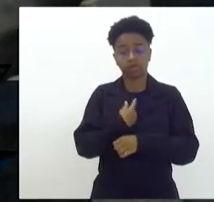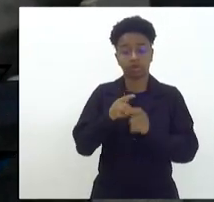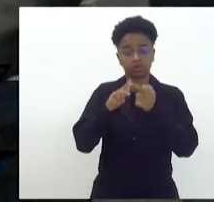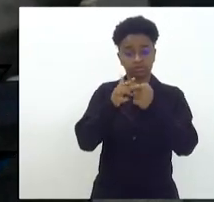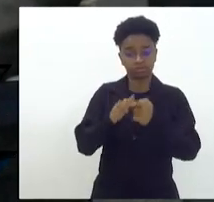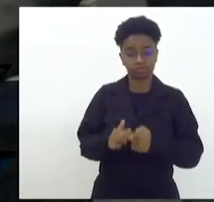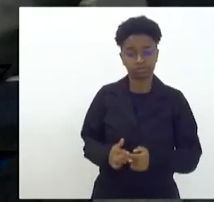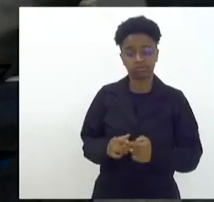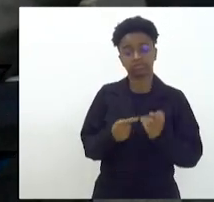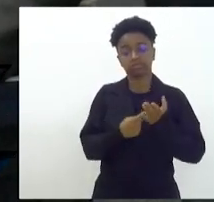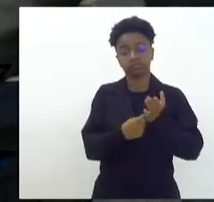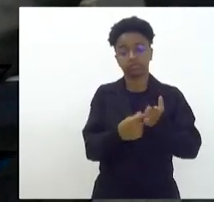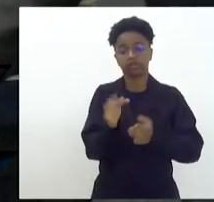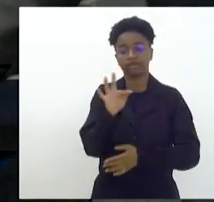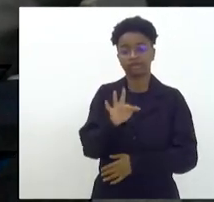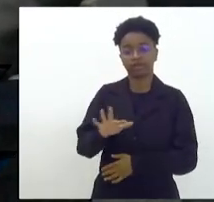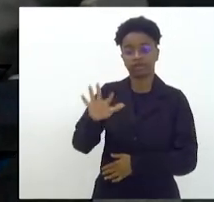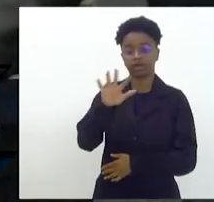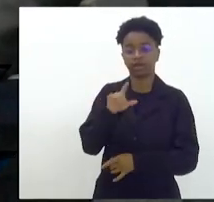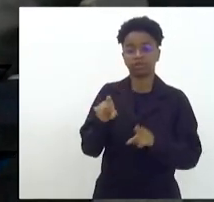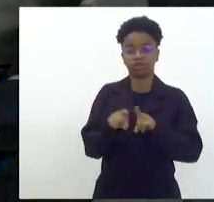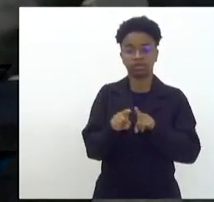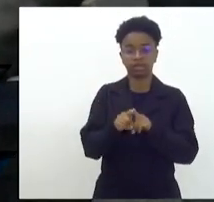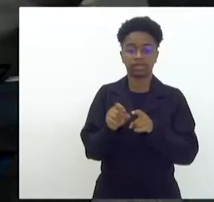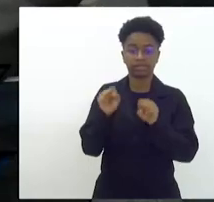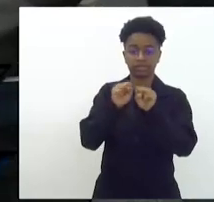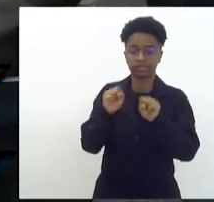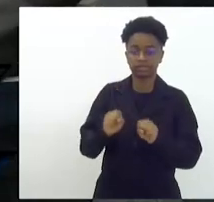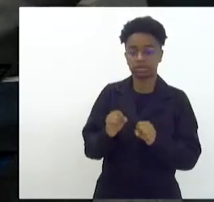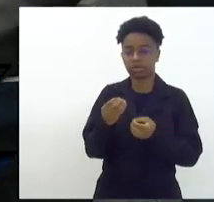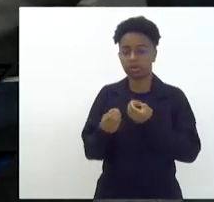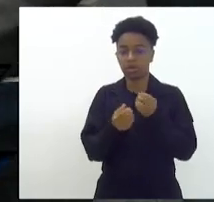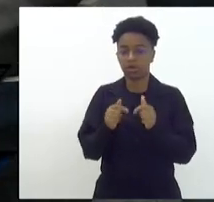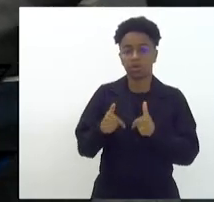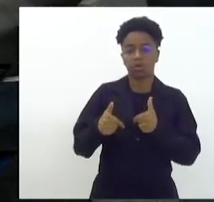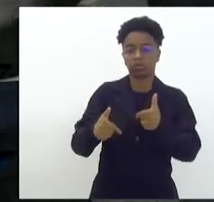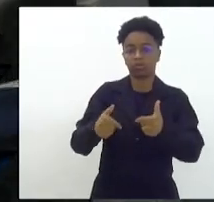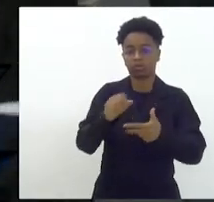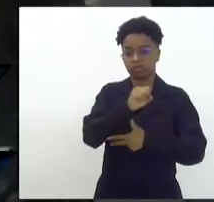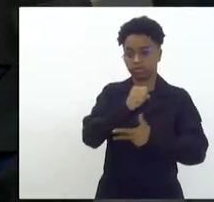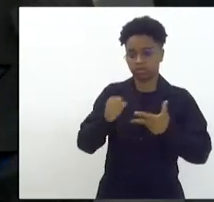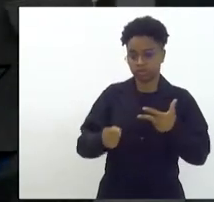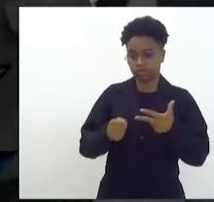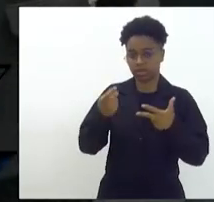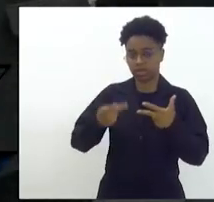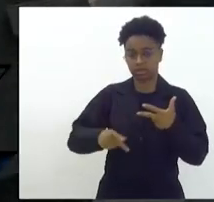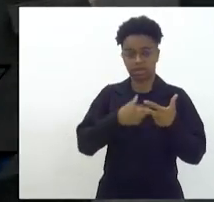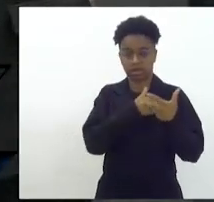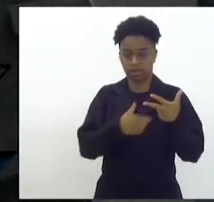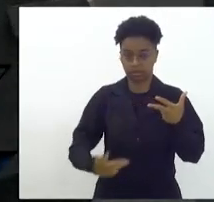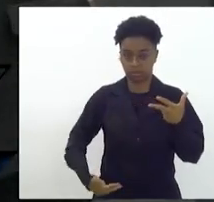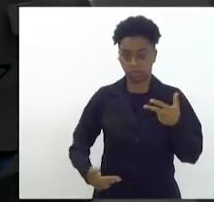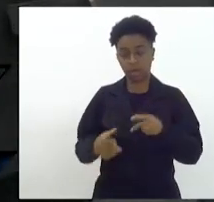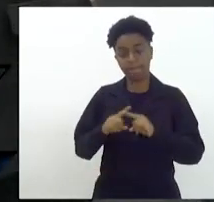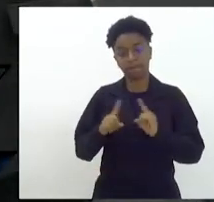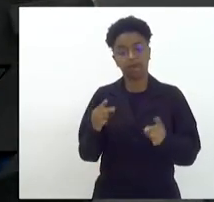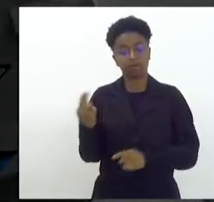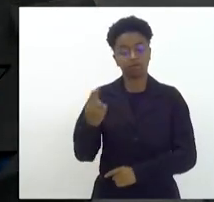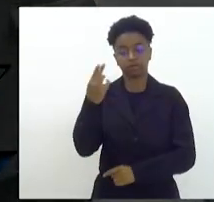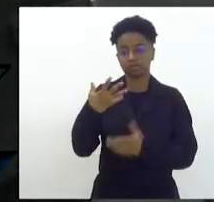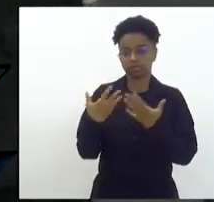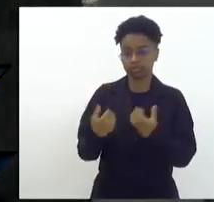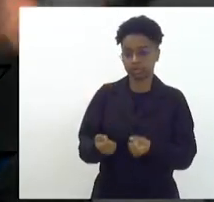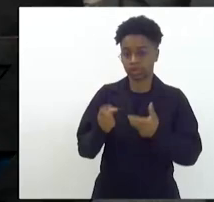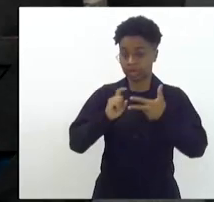federativo e o sistema de freios e contrapesos dos poderes que constituem a nossa República é inadmissível o poder